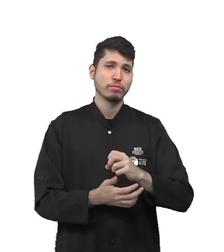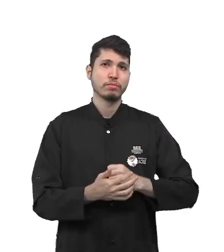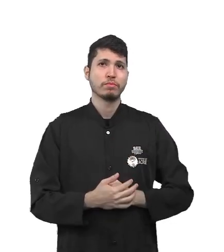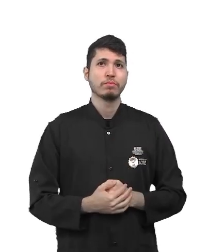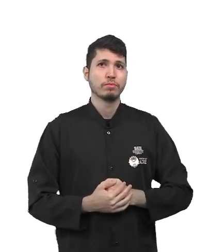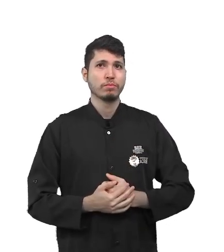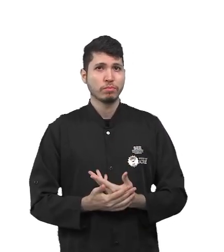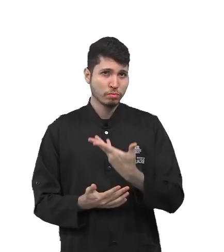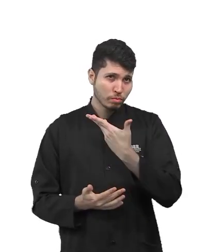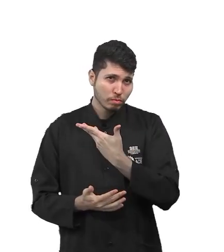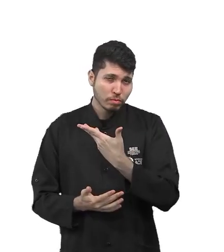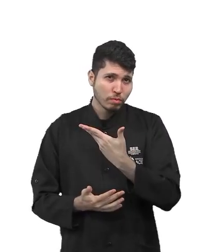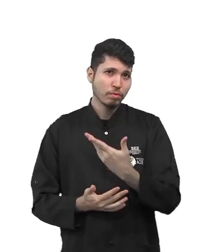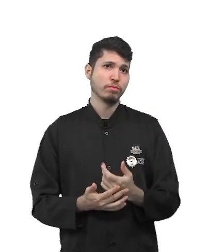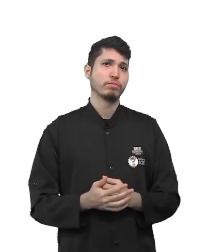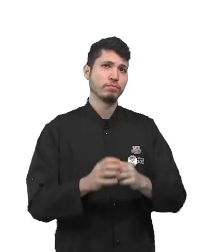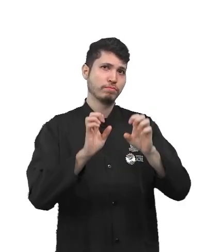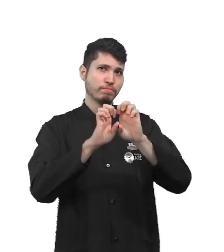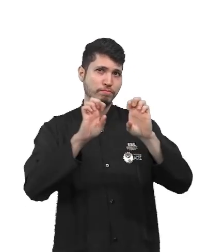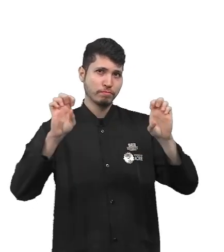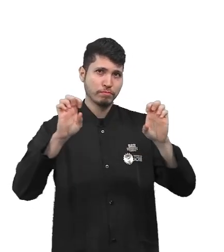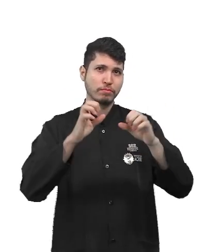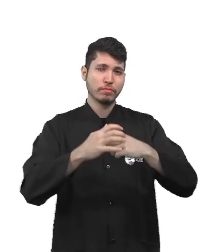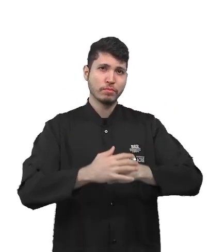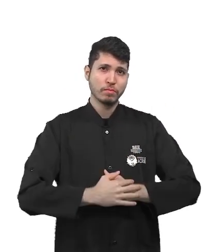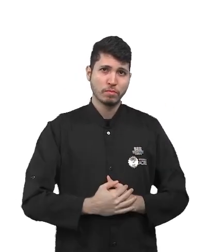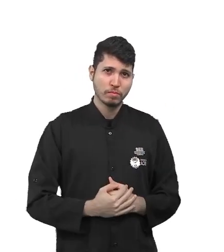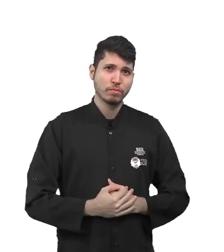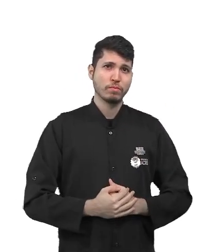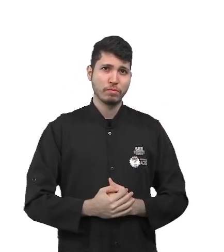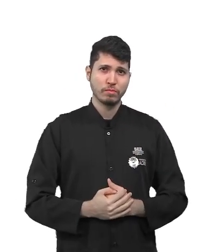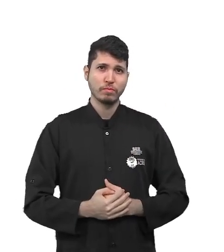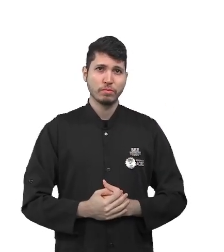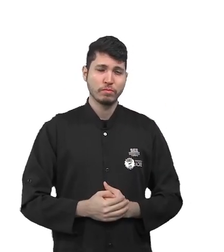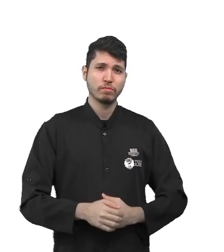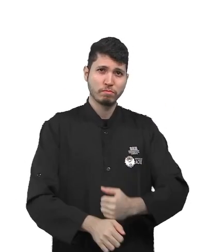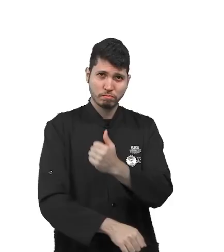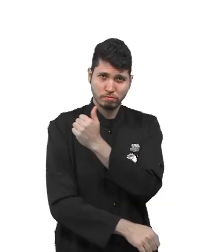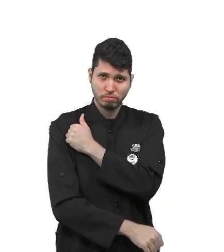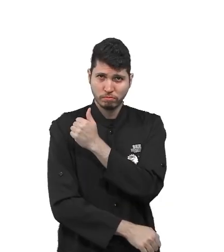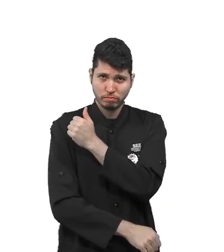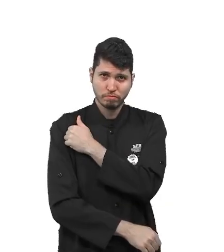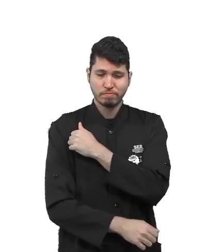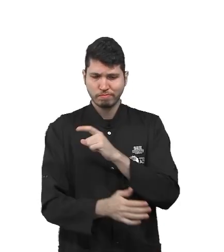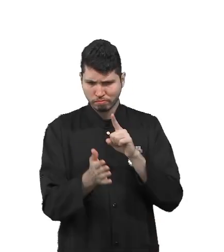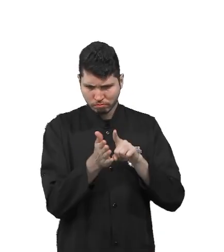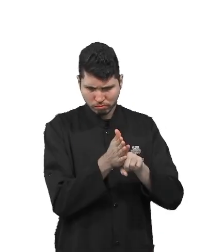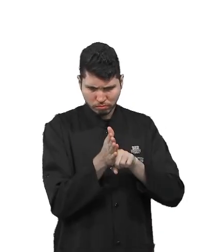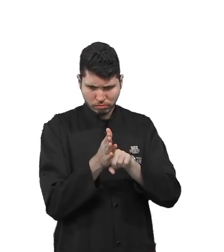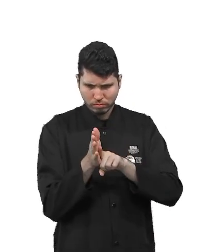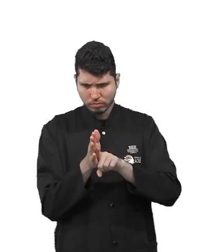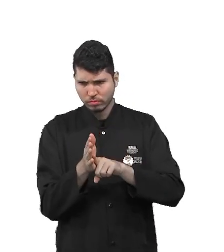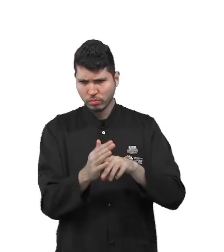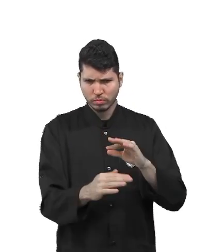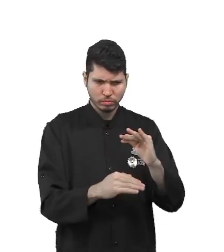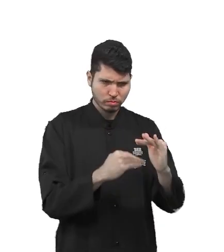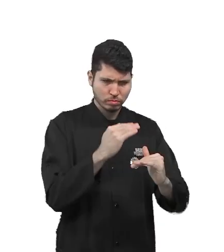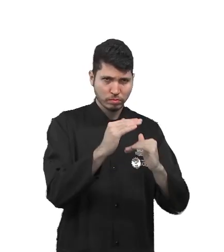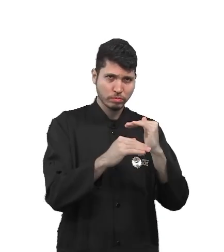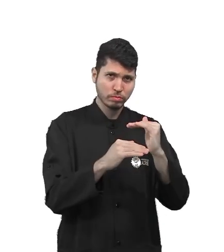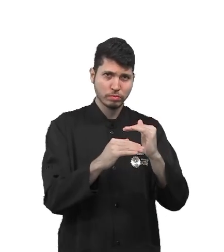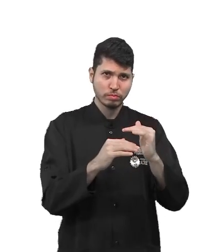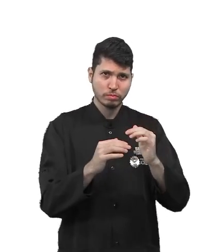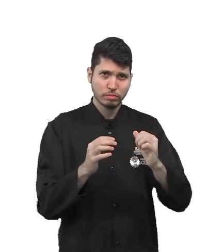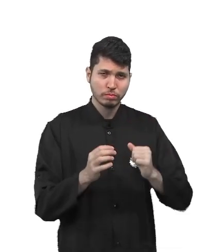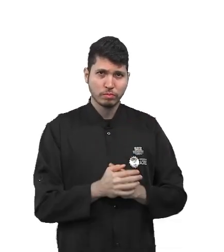Olha a equaçãozinha do segundo grau aqui, ó. Nesse ponto, o que ele está dizendo? Um estudante está pesquisando o desenvolvimento de certo tipo de